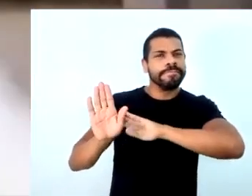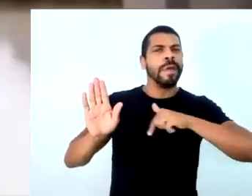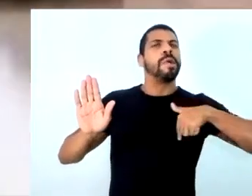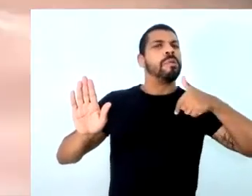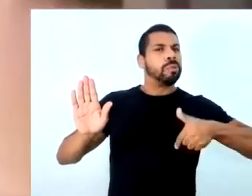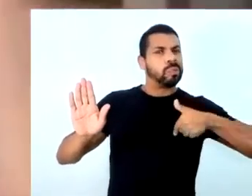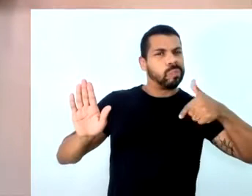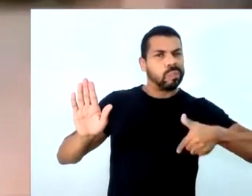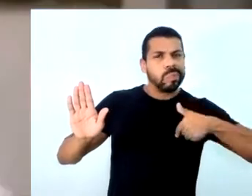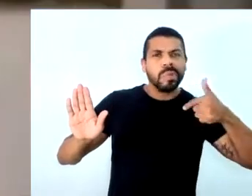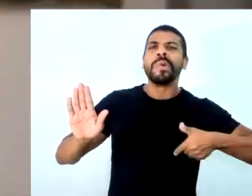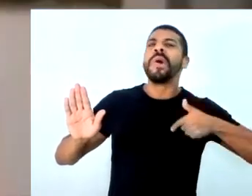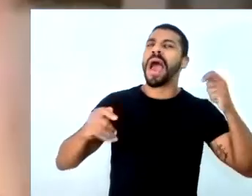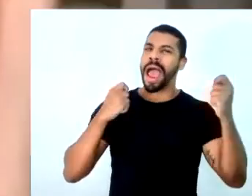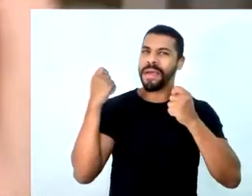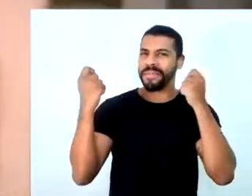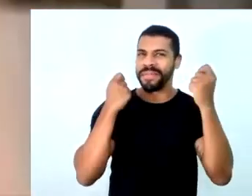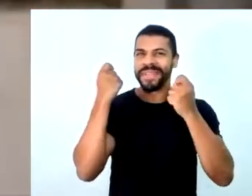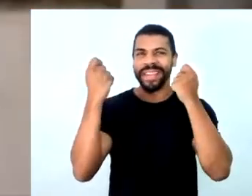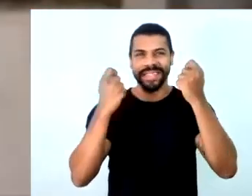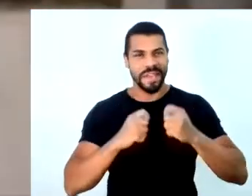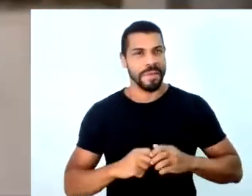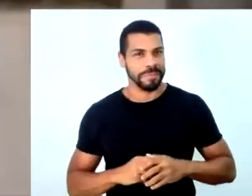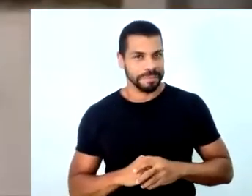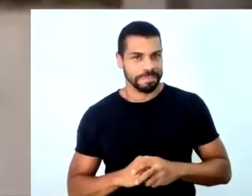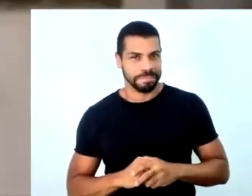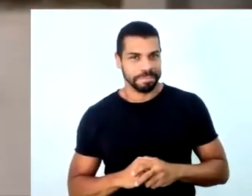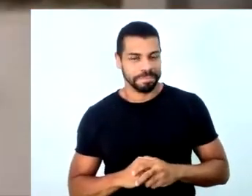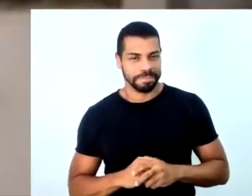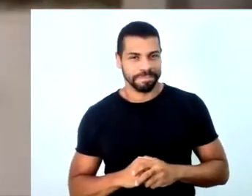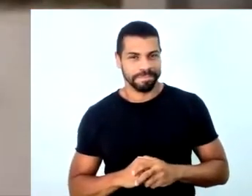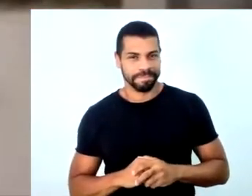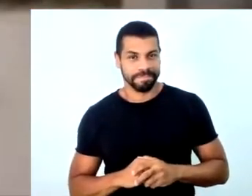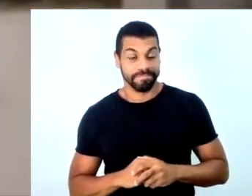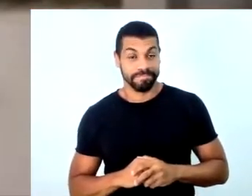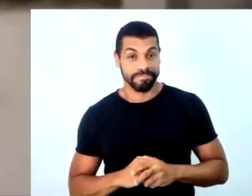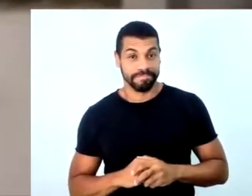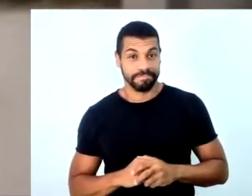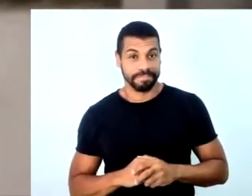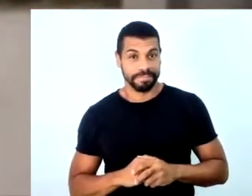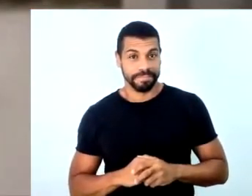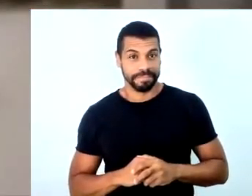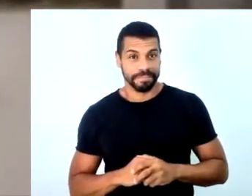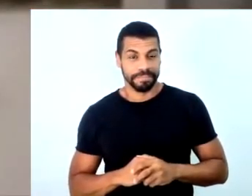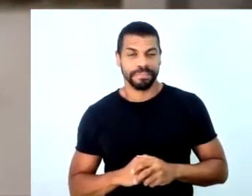mundo que está nos bastidores fazendo esse evento aqui acontecer.